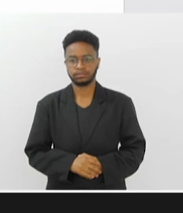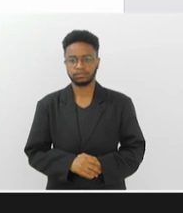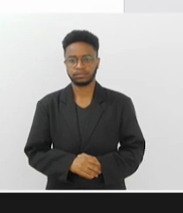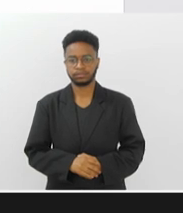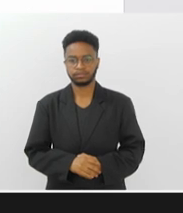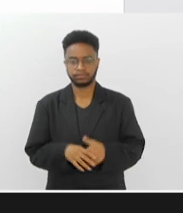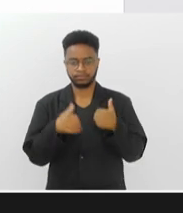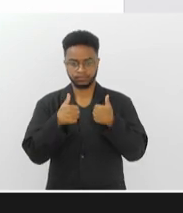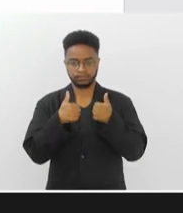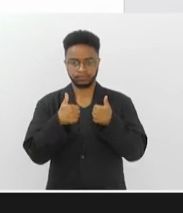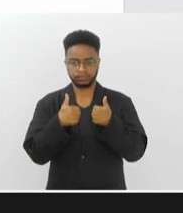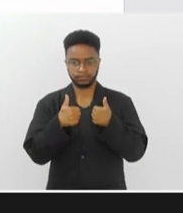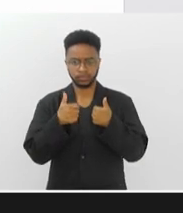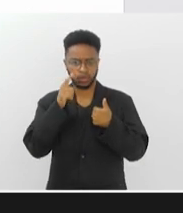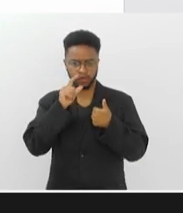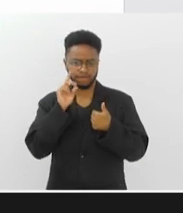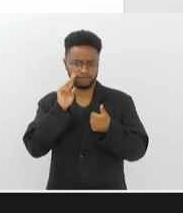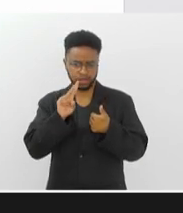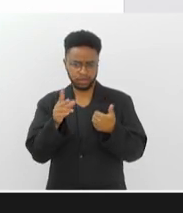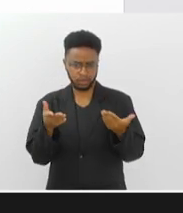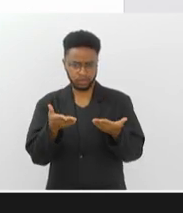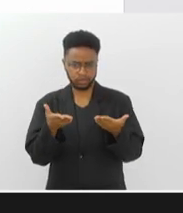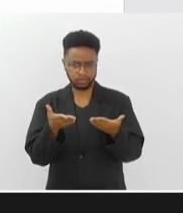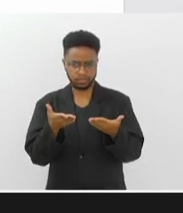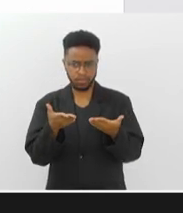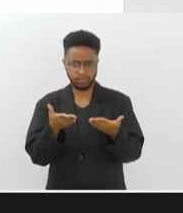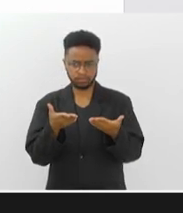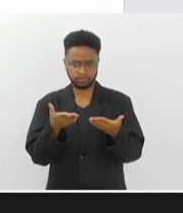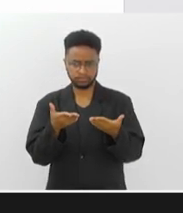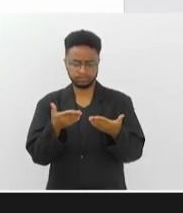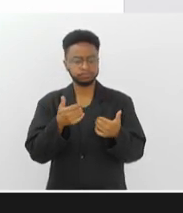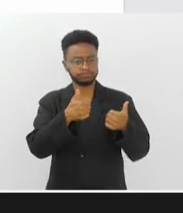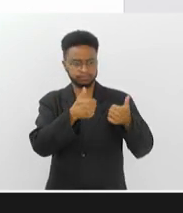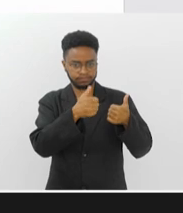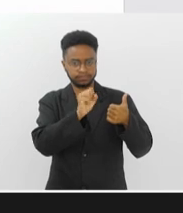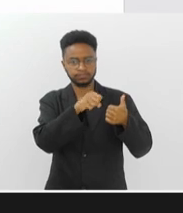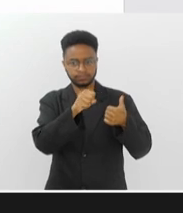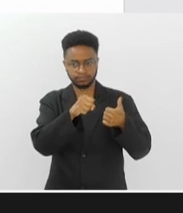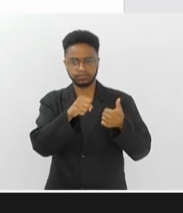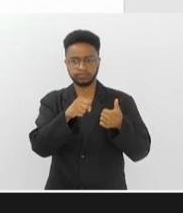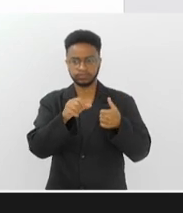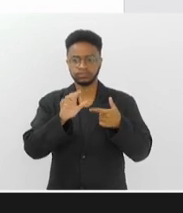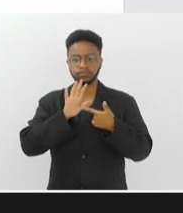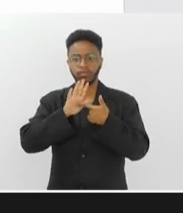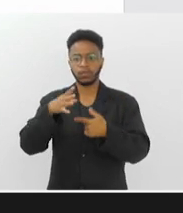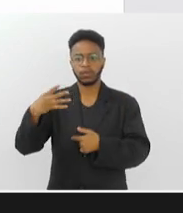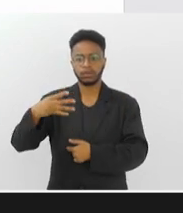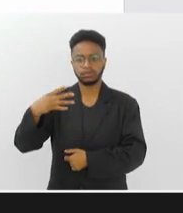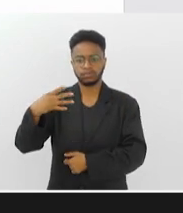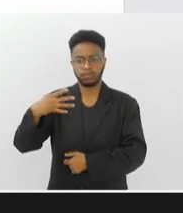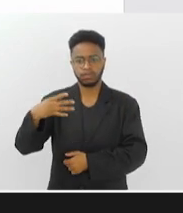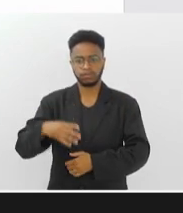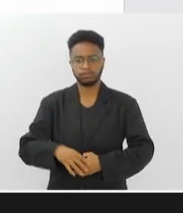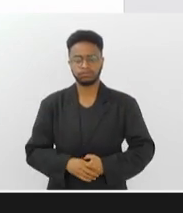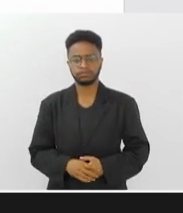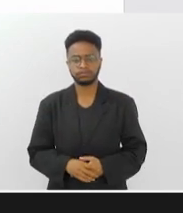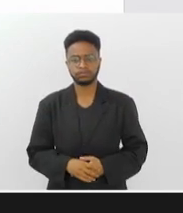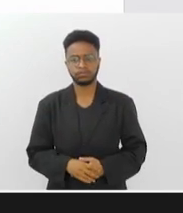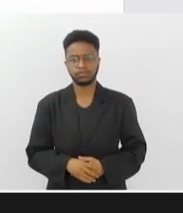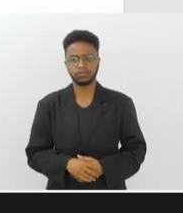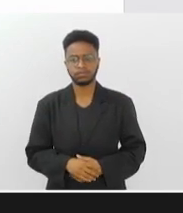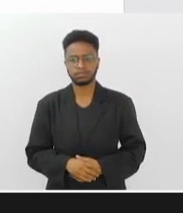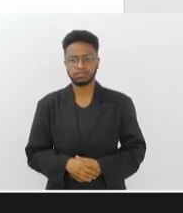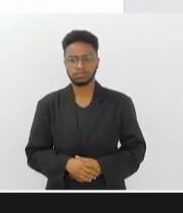Muito bem. Não sei se conseguem ver então agora... Sim. Esta página, que é a página 4. Sim.